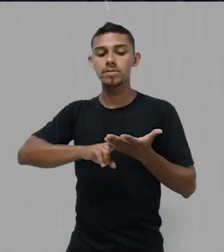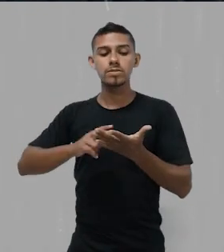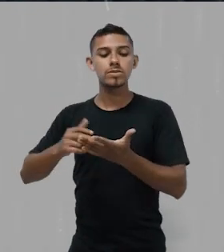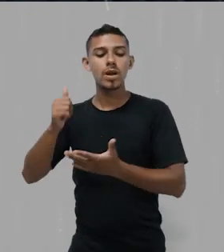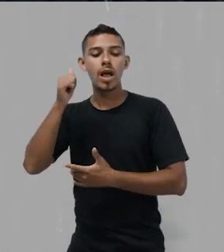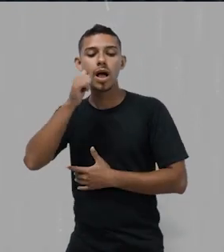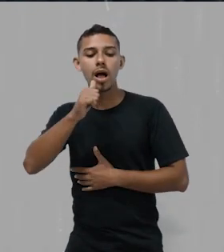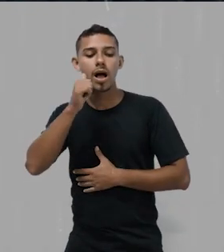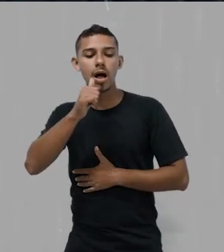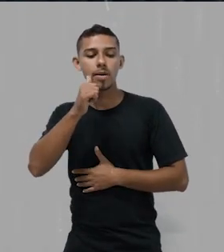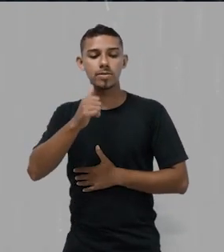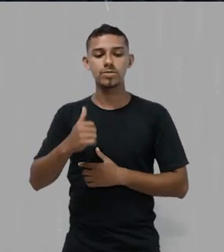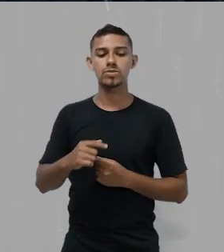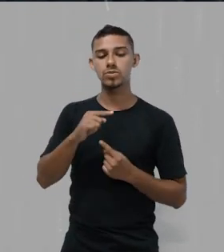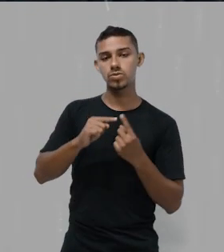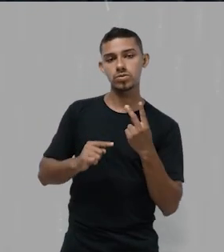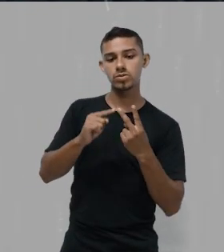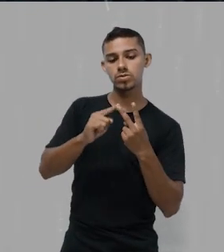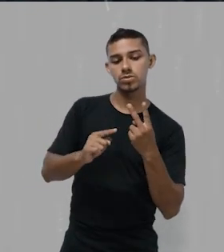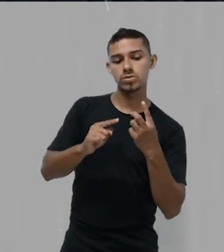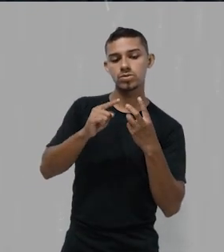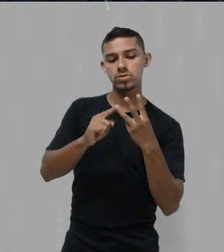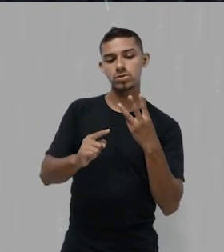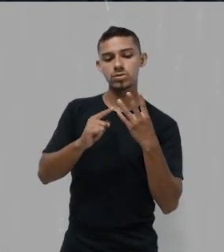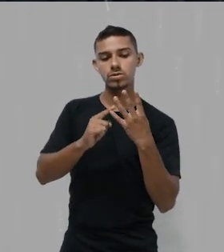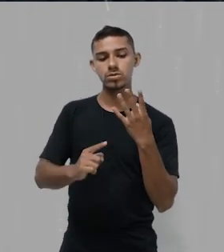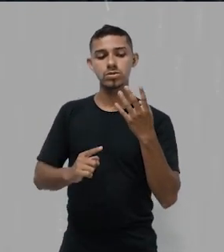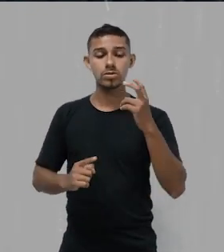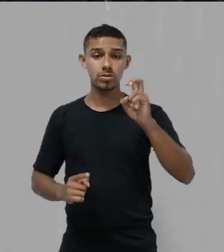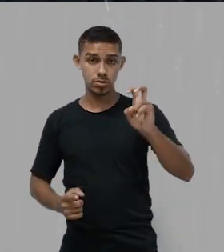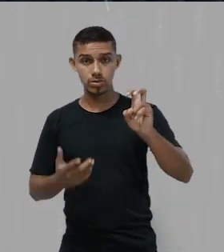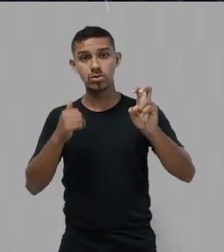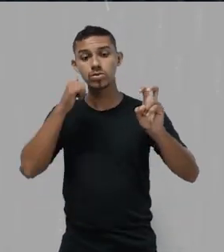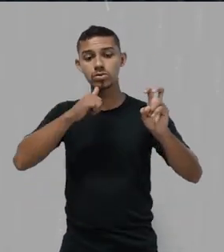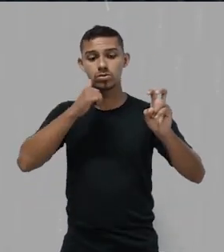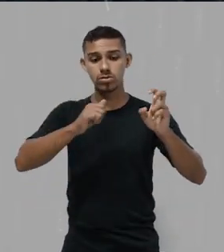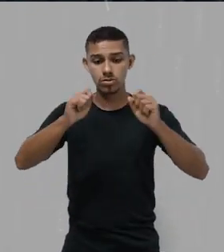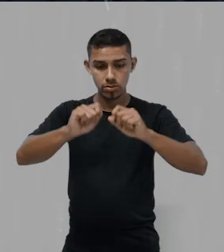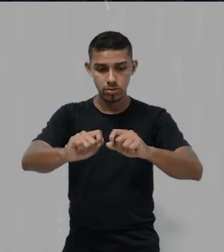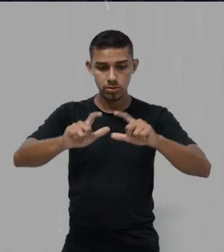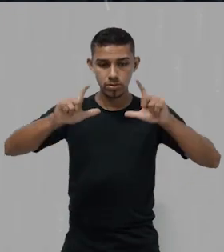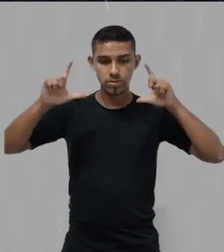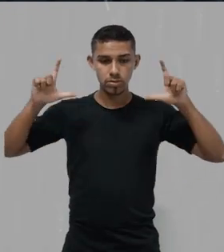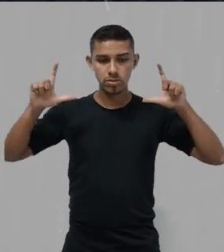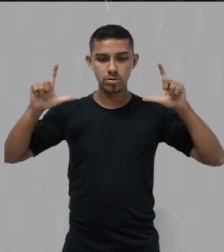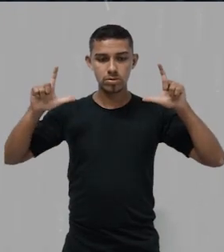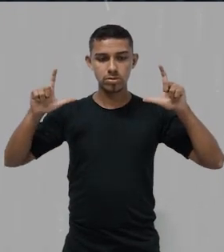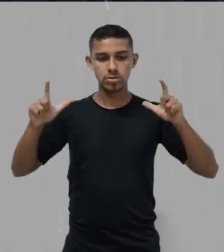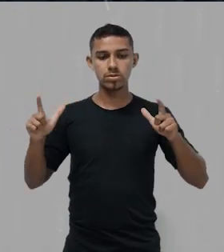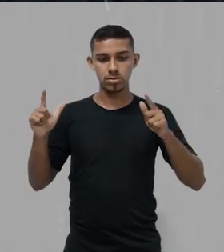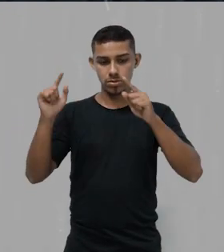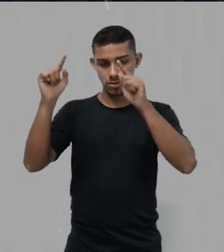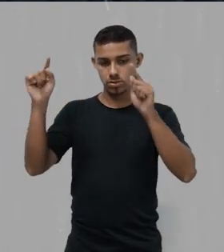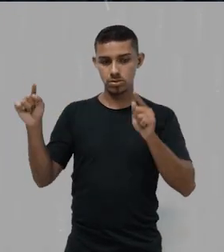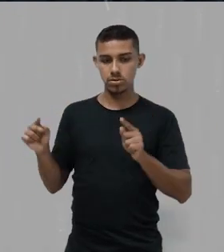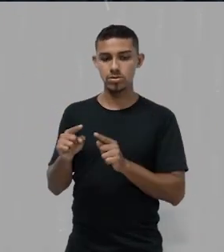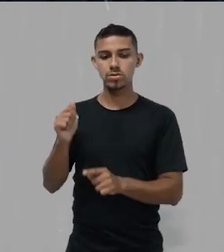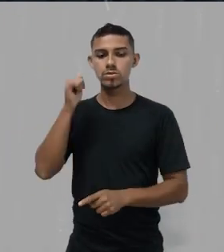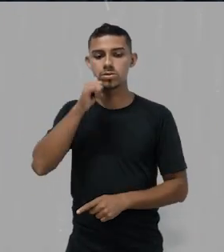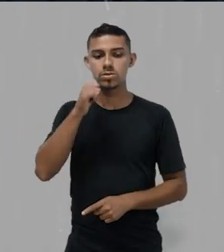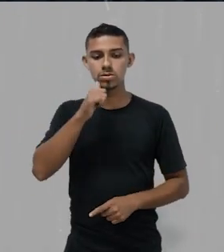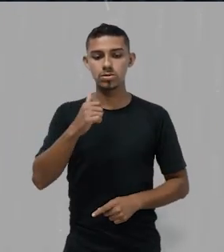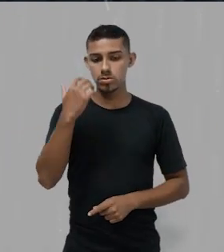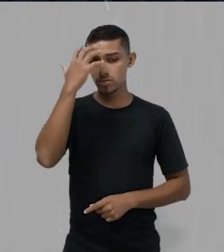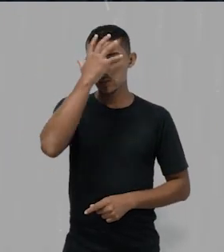ó. Uma, duas, três, quatro, cinco mulheres. Eu fiz um zoom nessa parte do quadro para mostrar para vocês